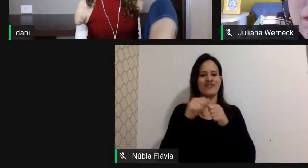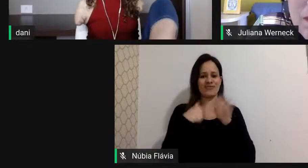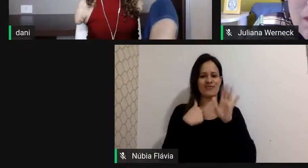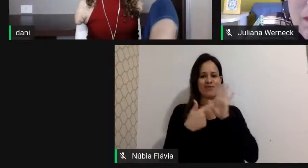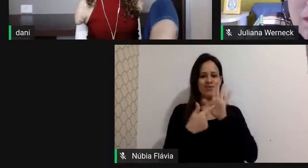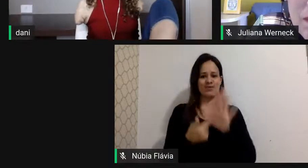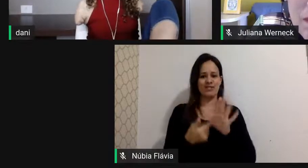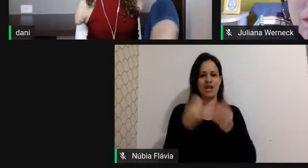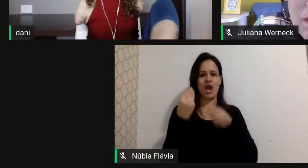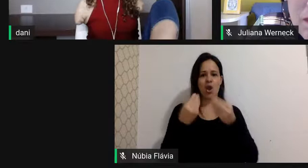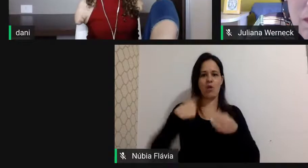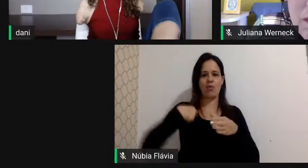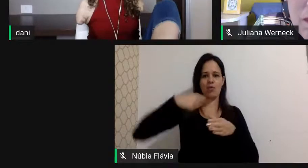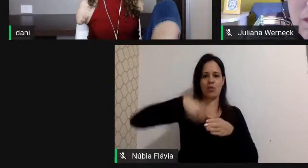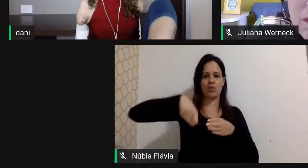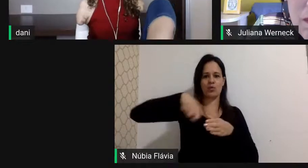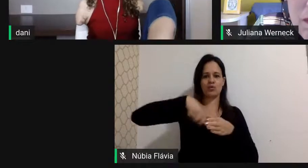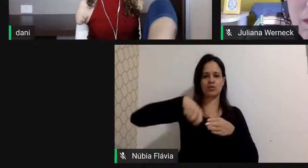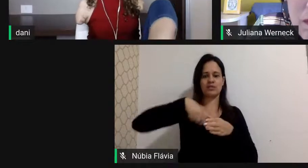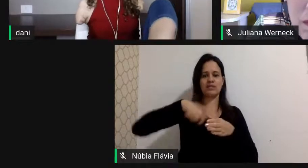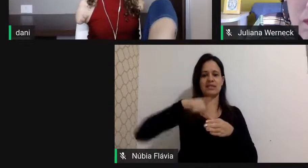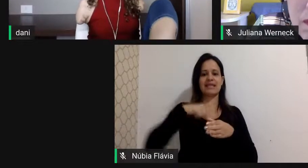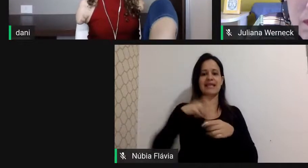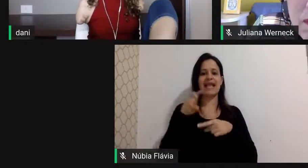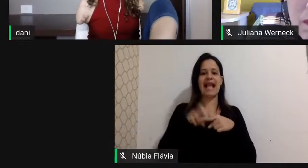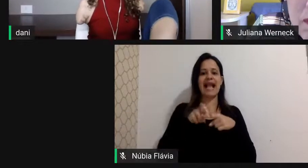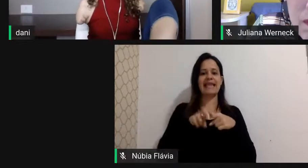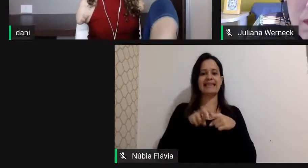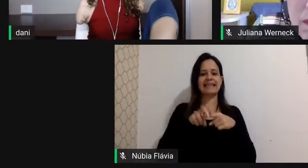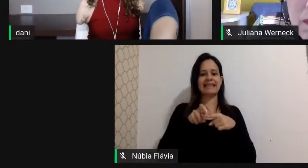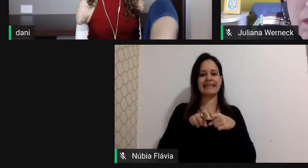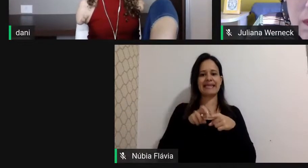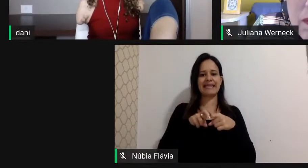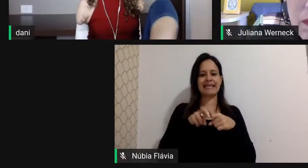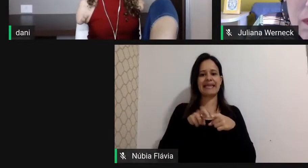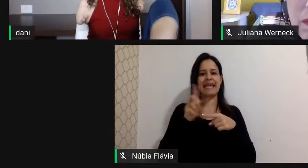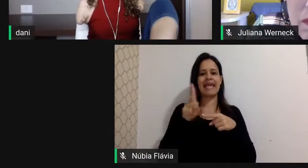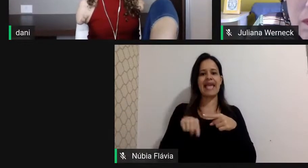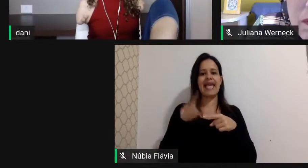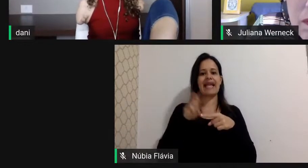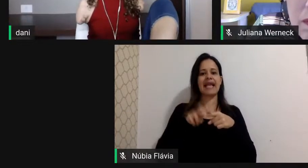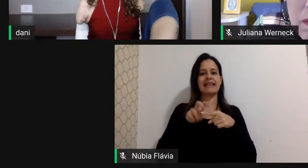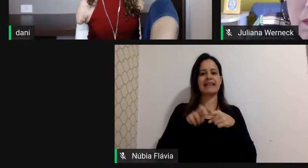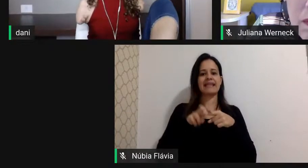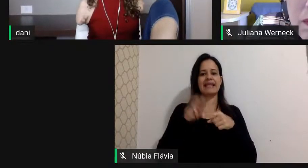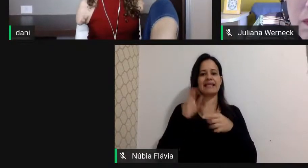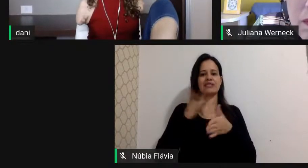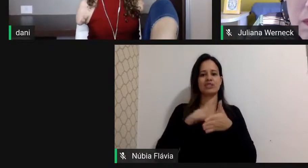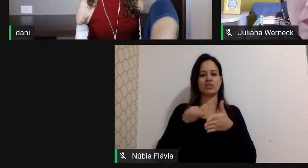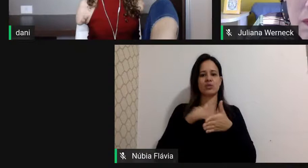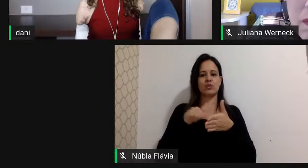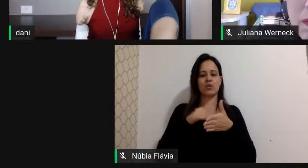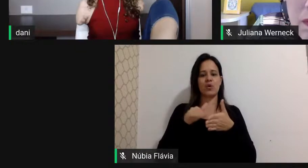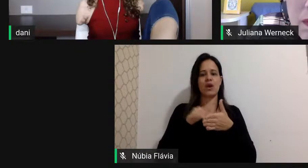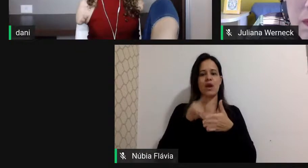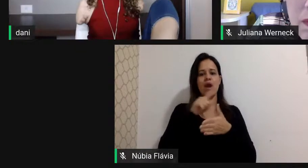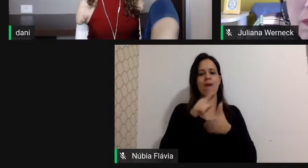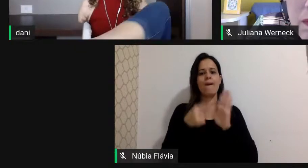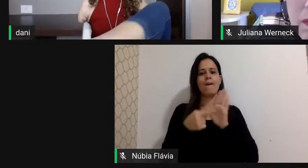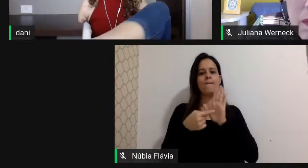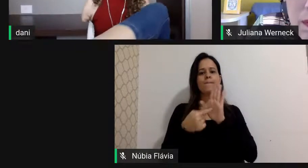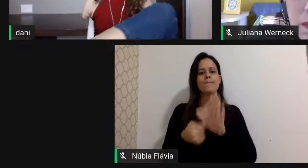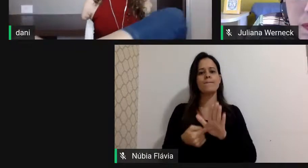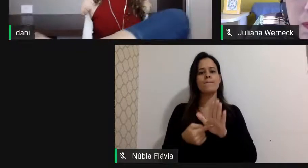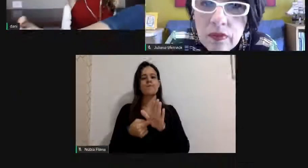O jeito que eu cozinho, eu tenho uma cadeira, que é uma cadeira de escritório, que ela é só um pouco